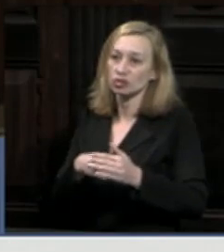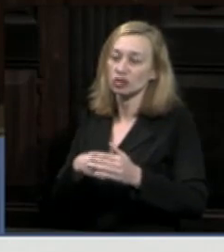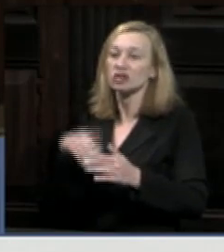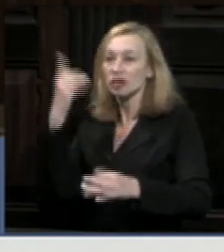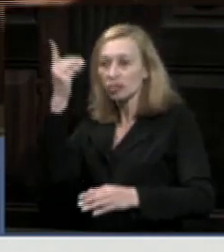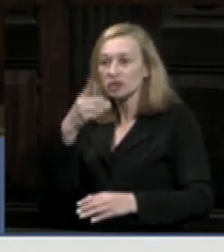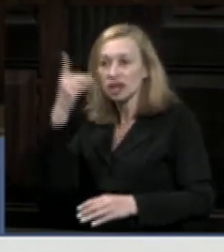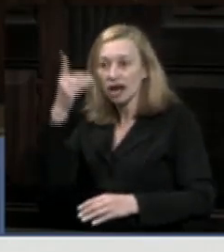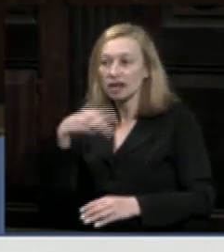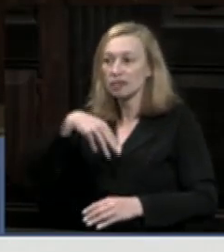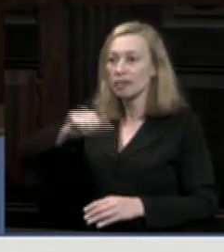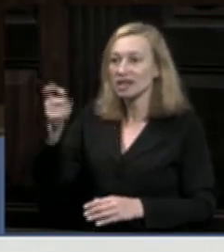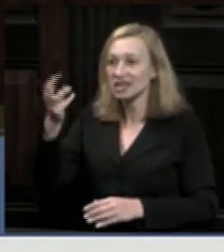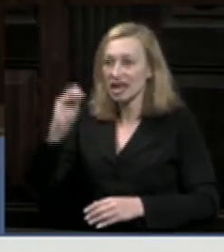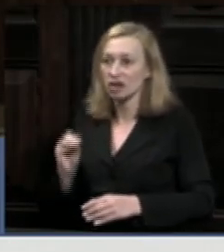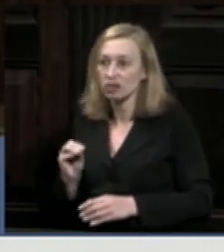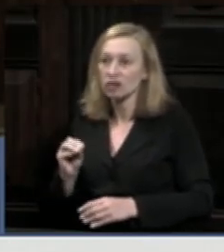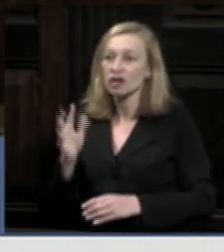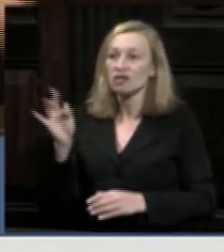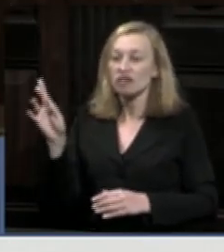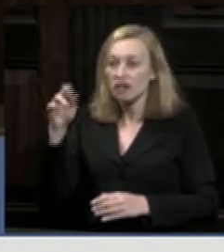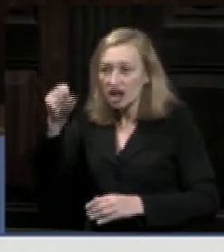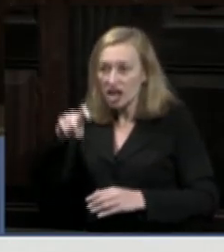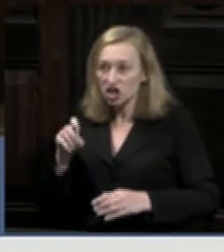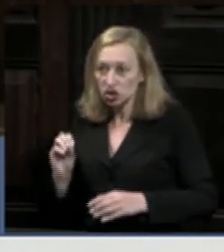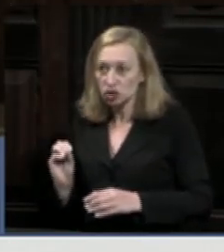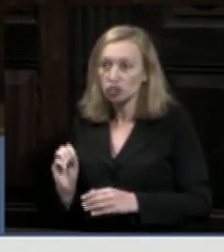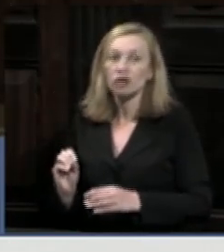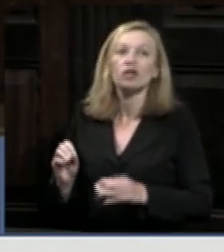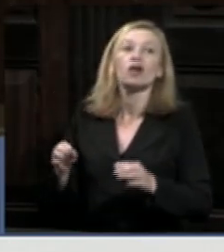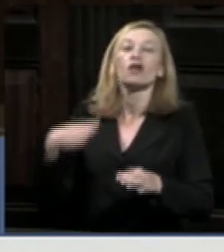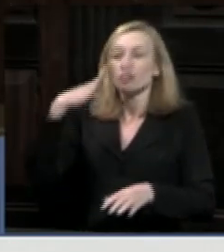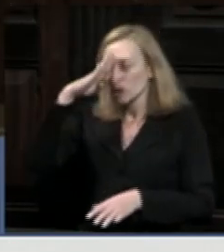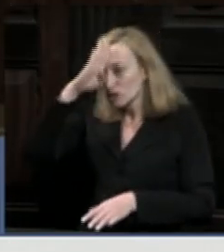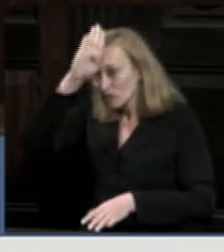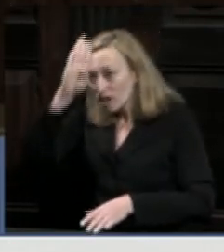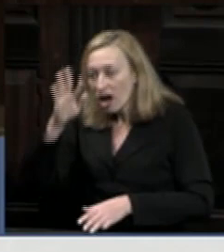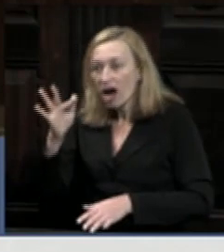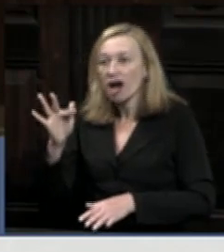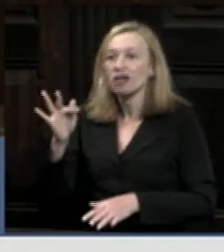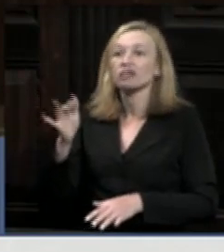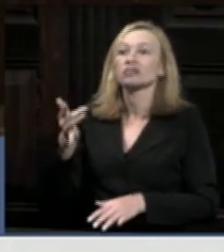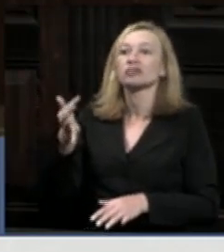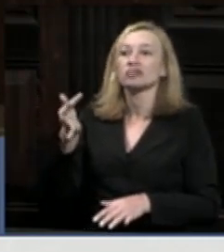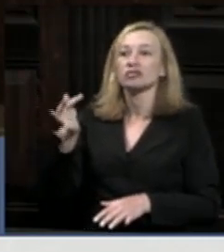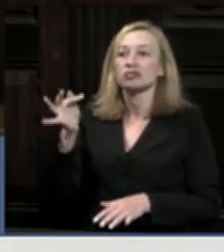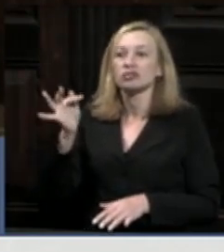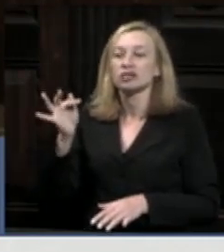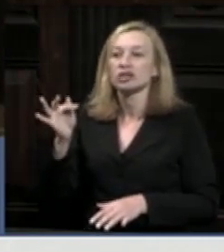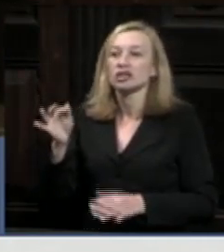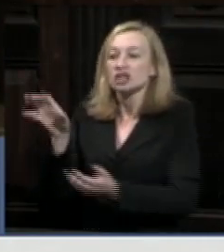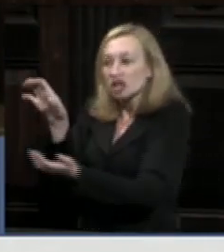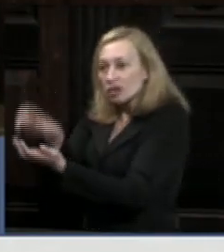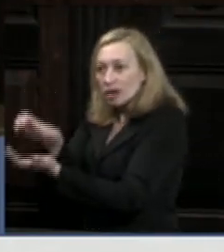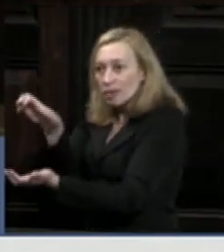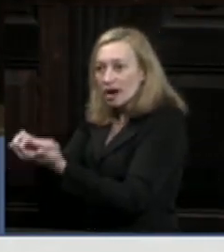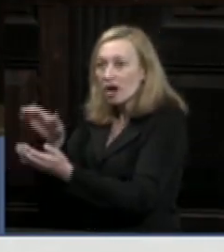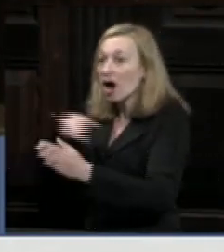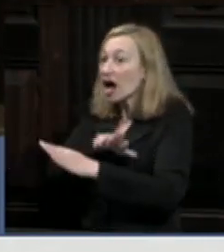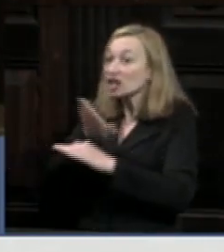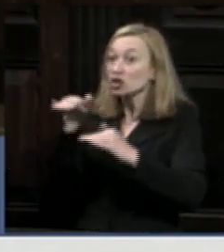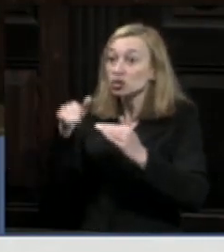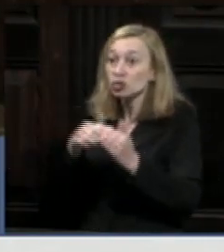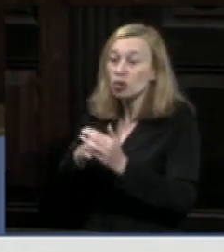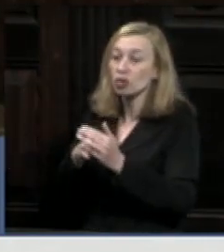e também tem seus votos flávio bolsonaro enfim todos jacarepaguá aérea está aberta para todo